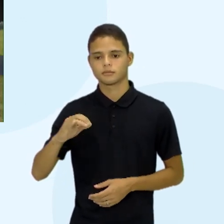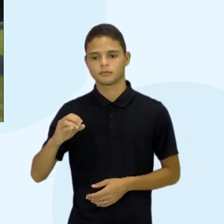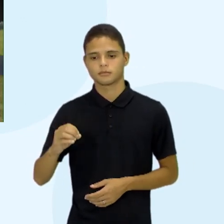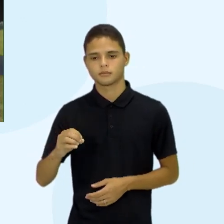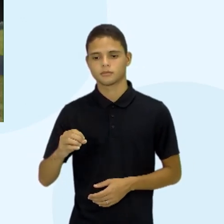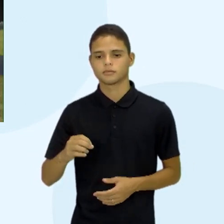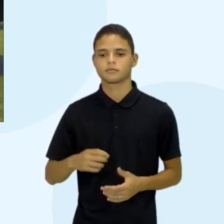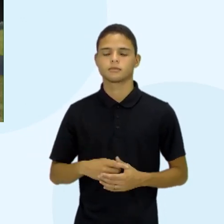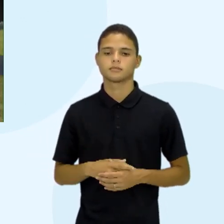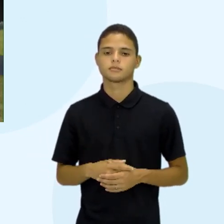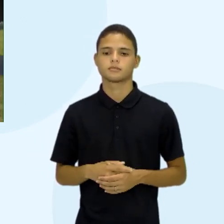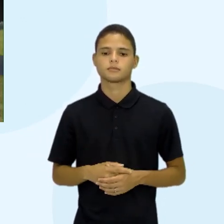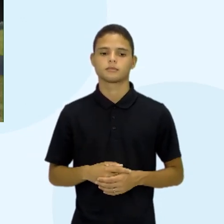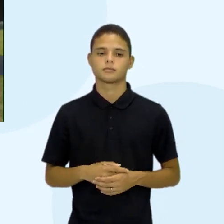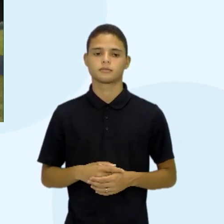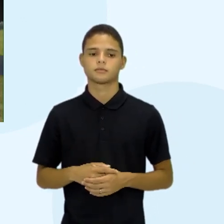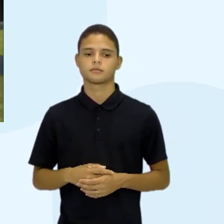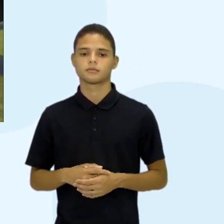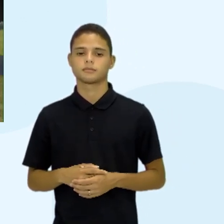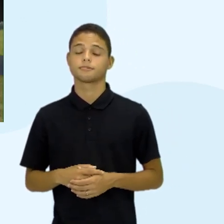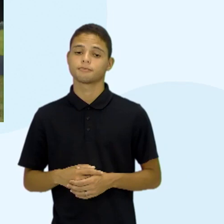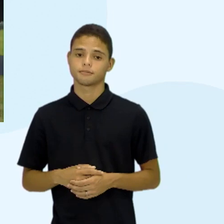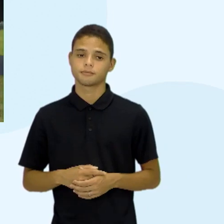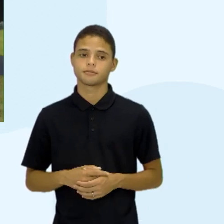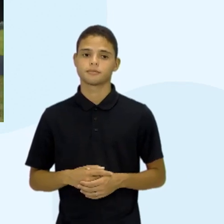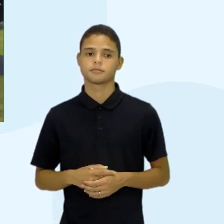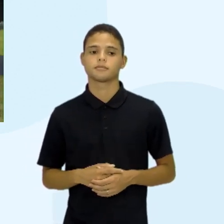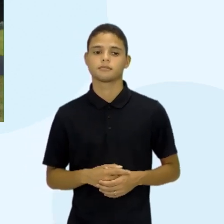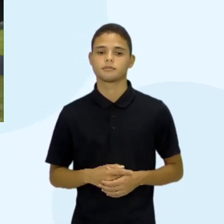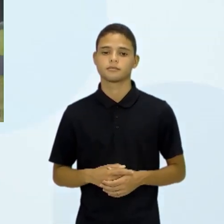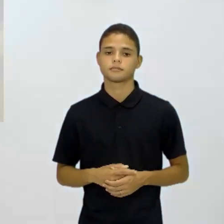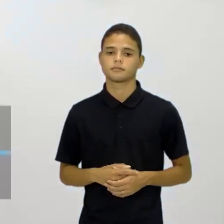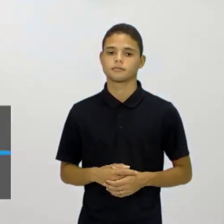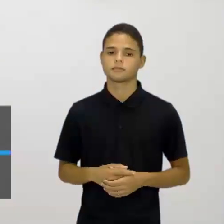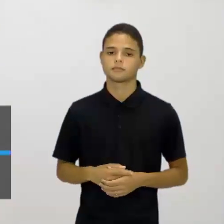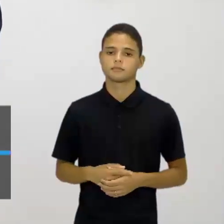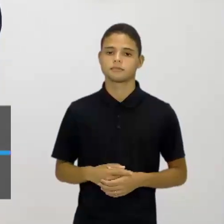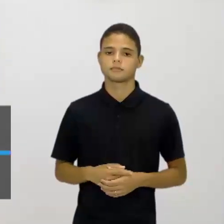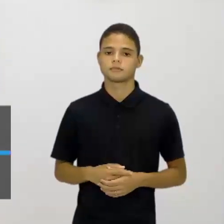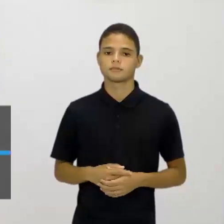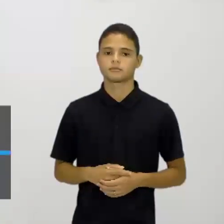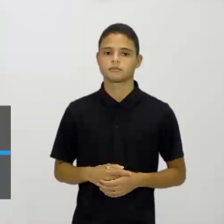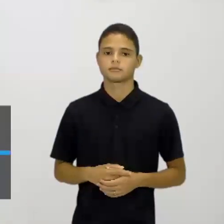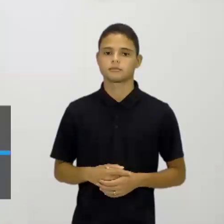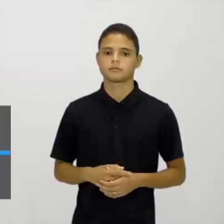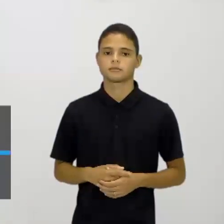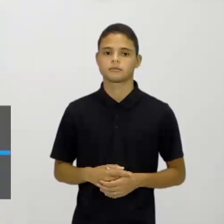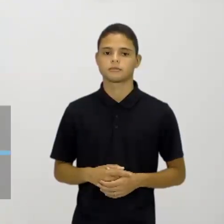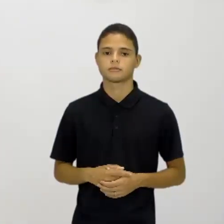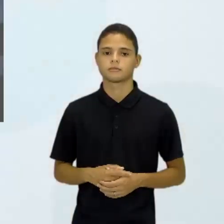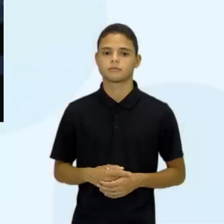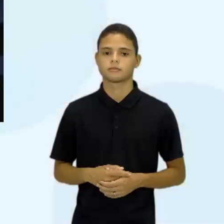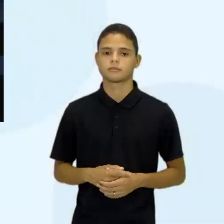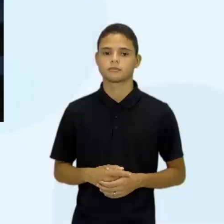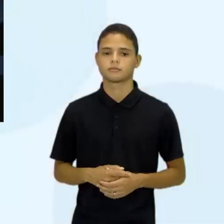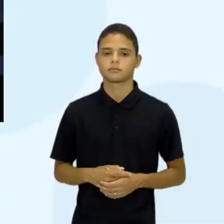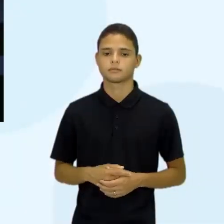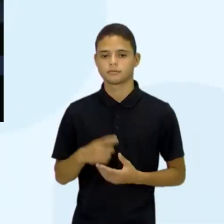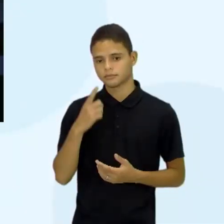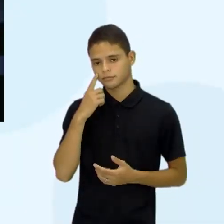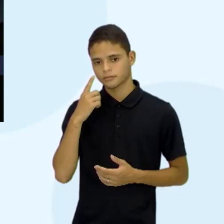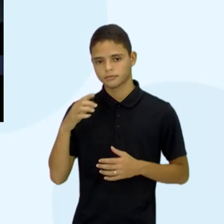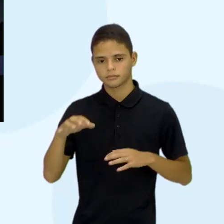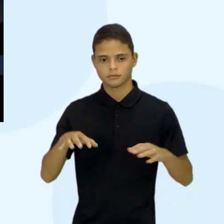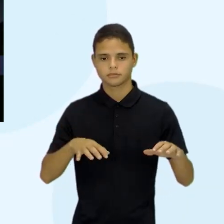quem nasceu de aquário Então deve estar aí no seu escolheu não entendo muito de astrologia não olha aí o movimento